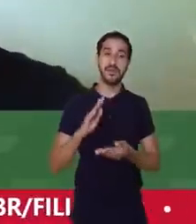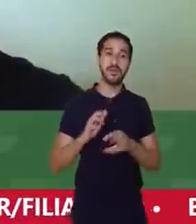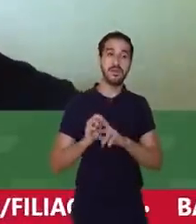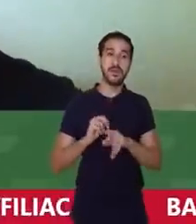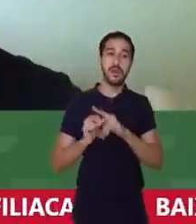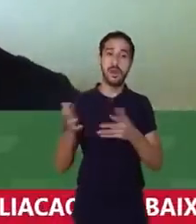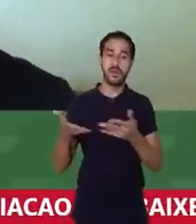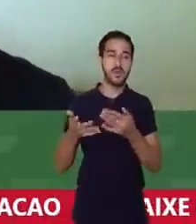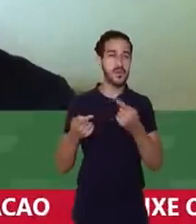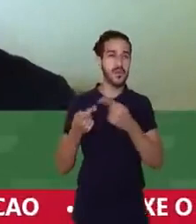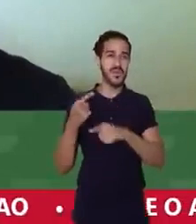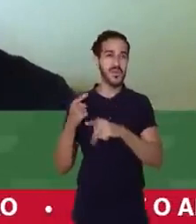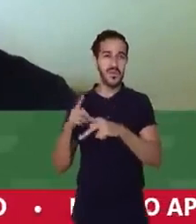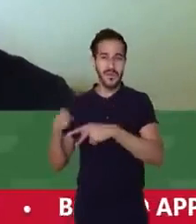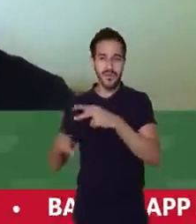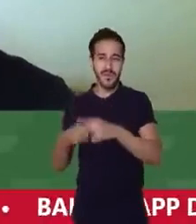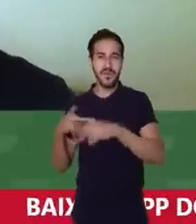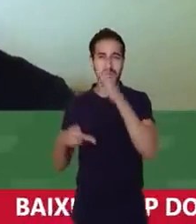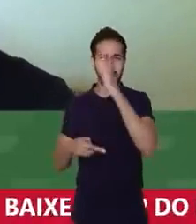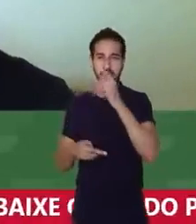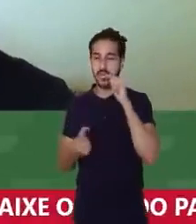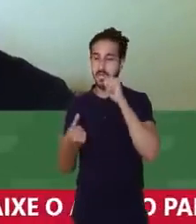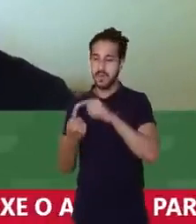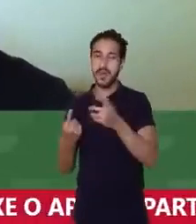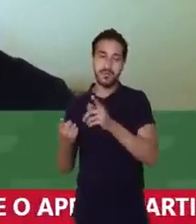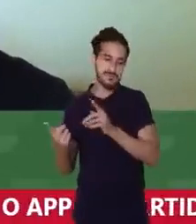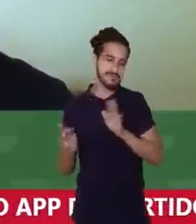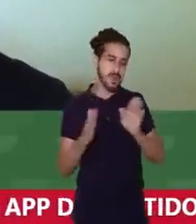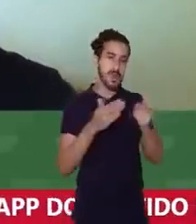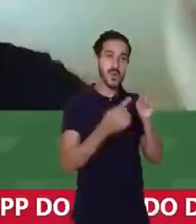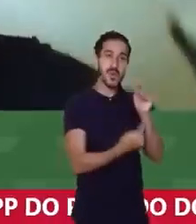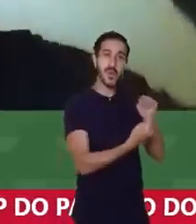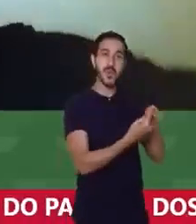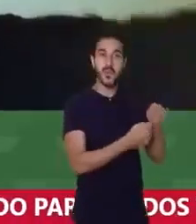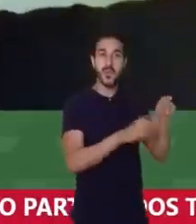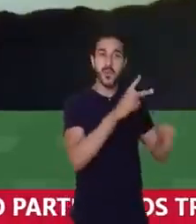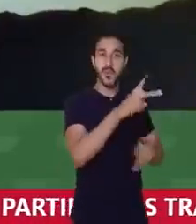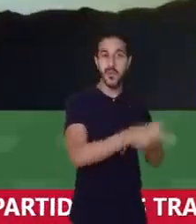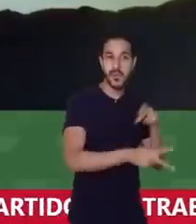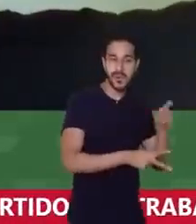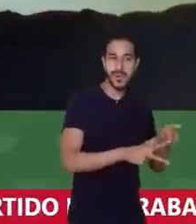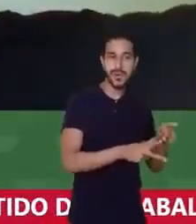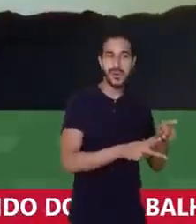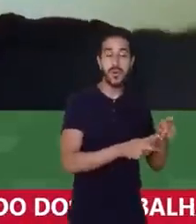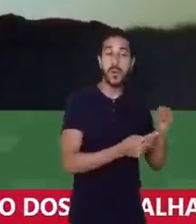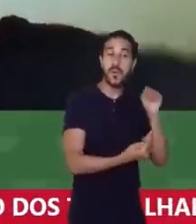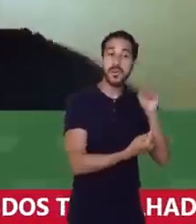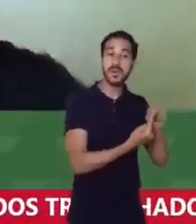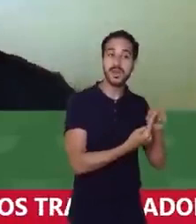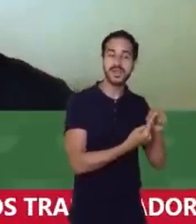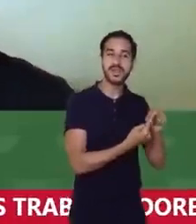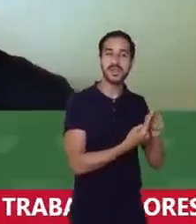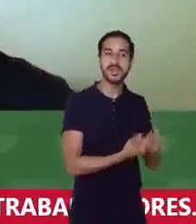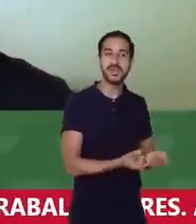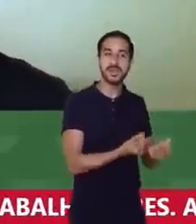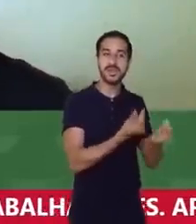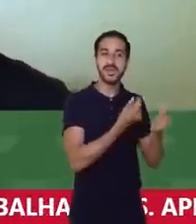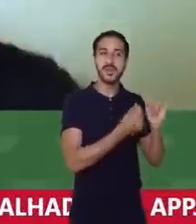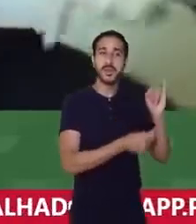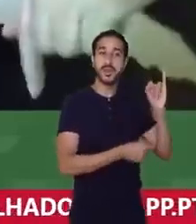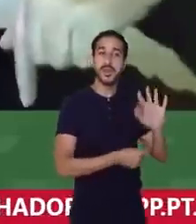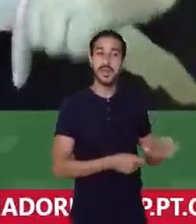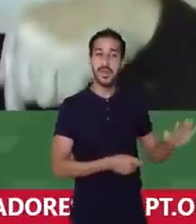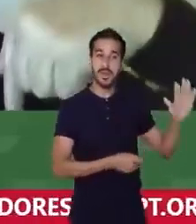estar alinhada com os objetivos do povo brasileiro e está alinhada com os objetivos privados do capital